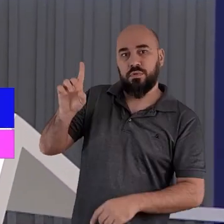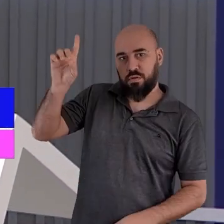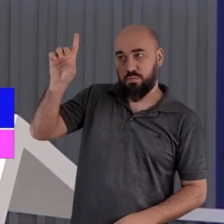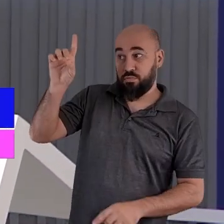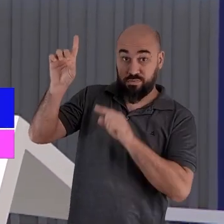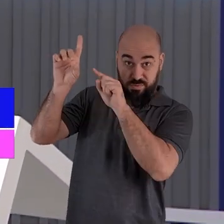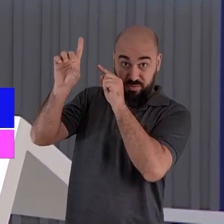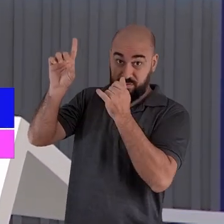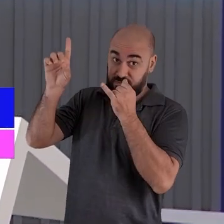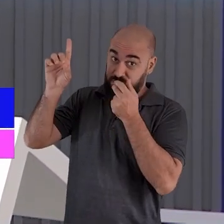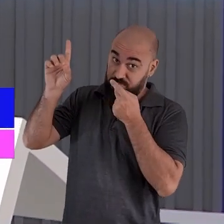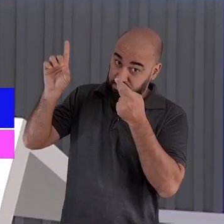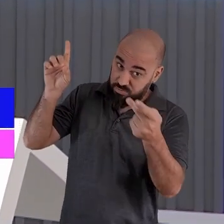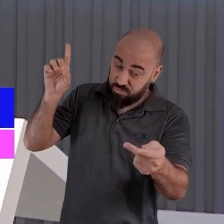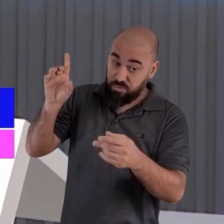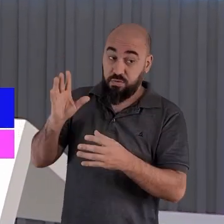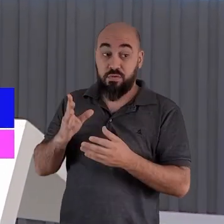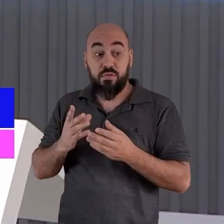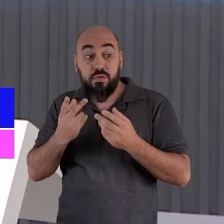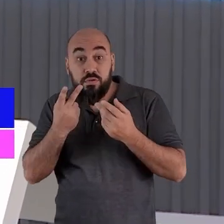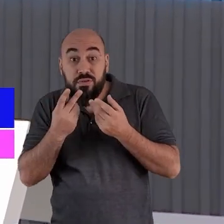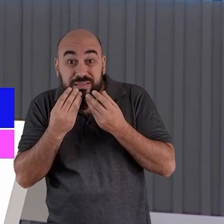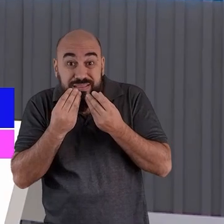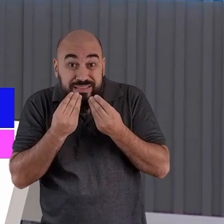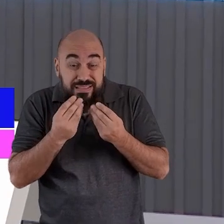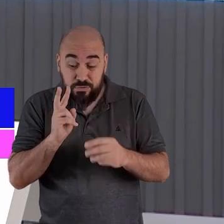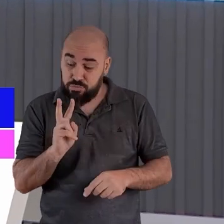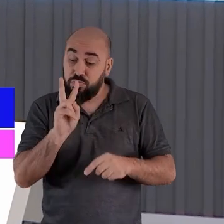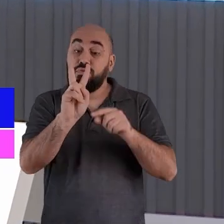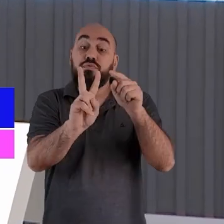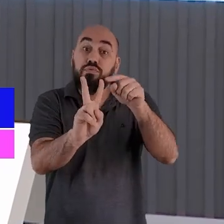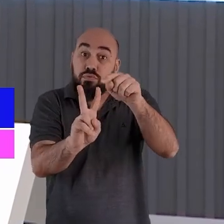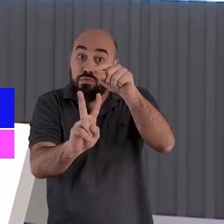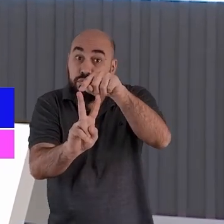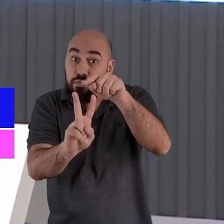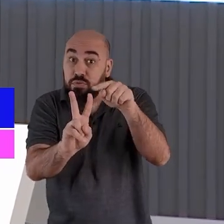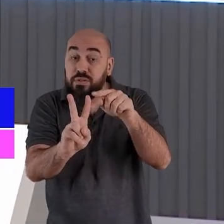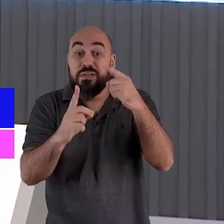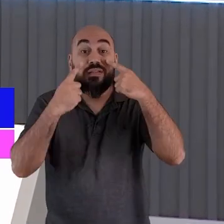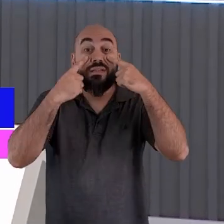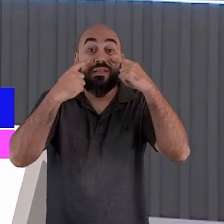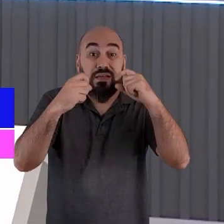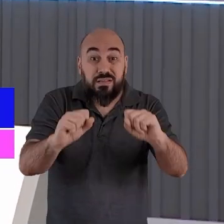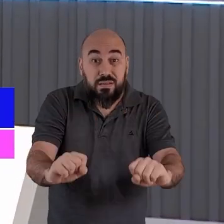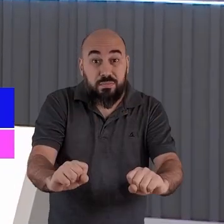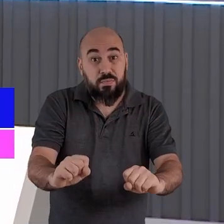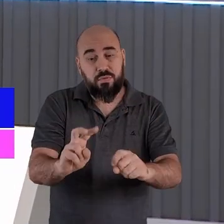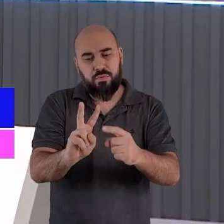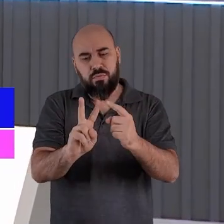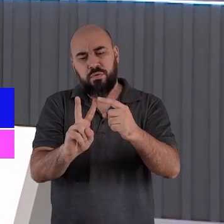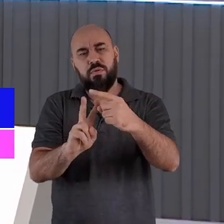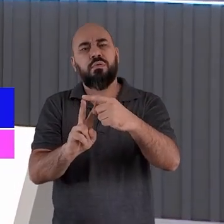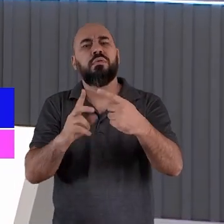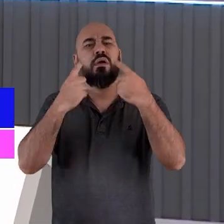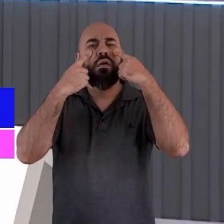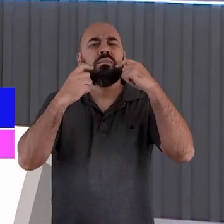dará as suas testemunhas. Ou seja, quem está